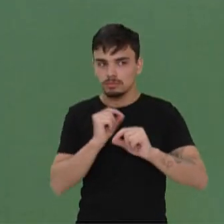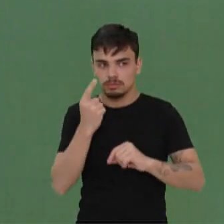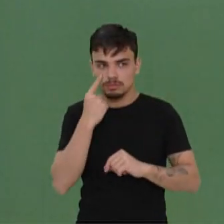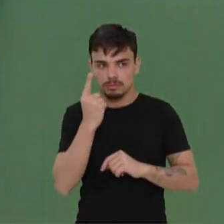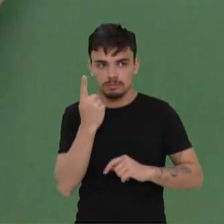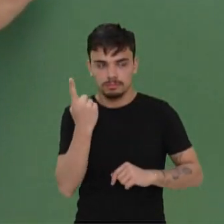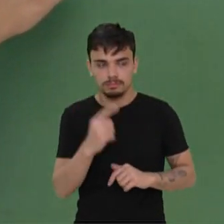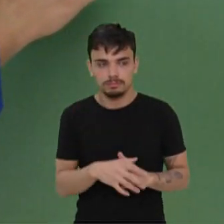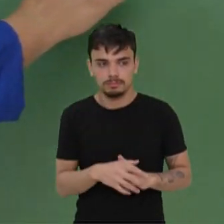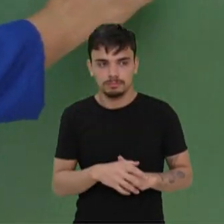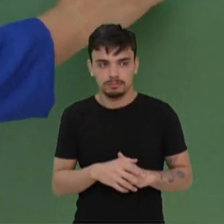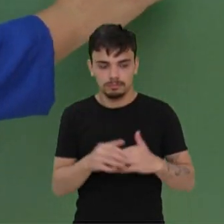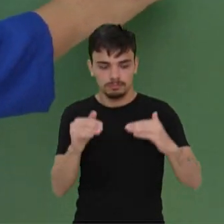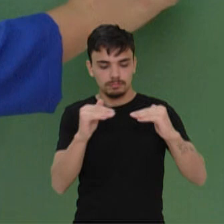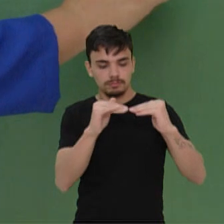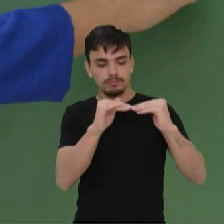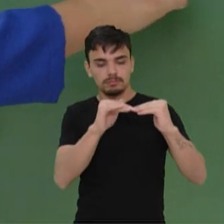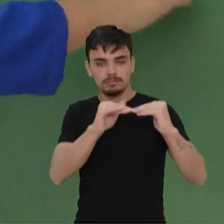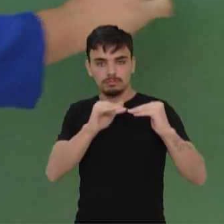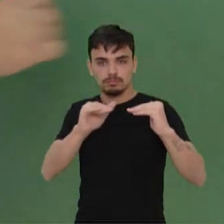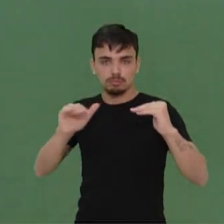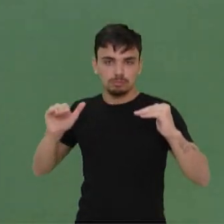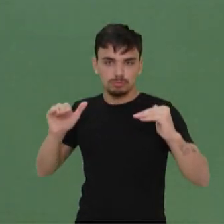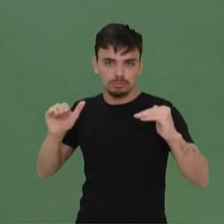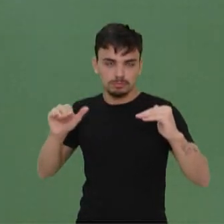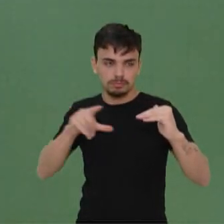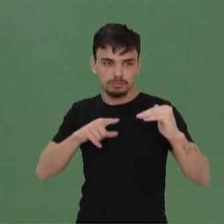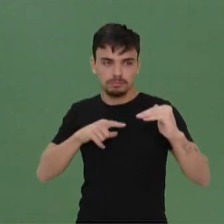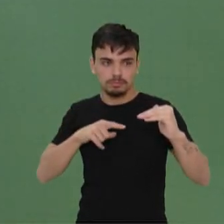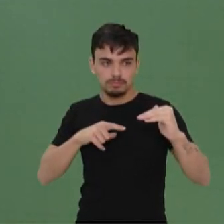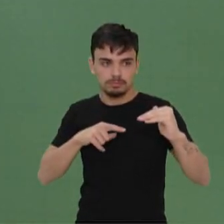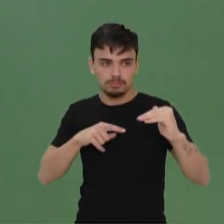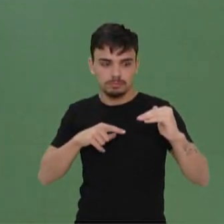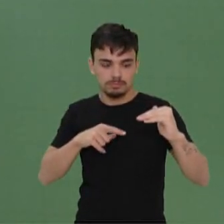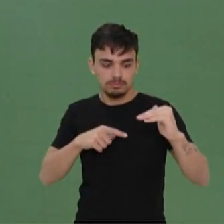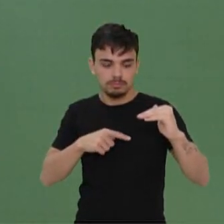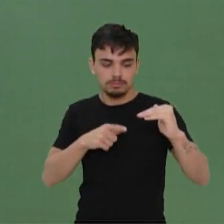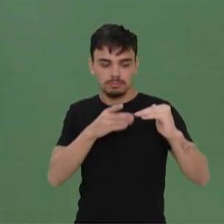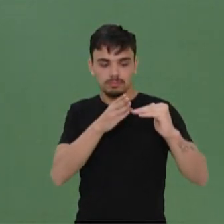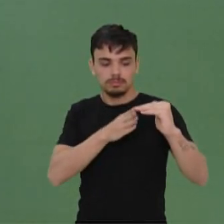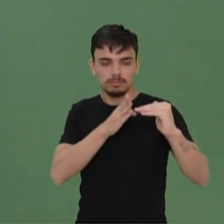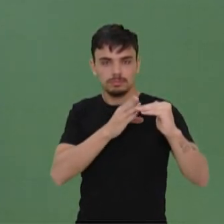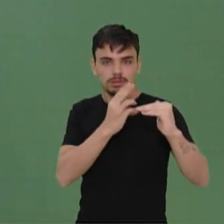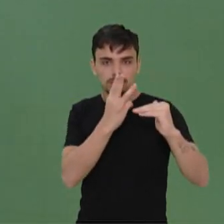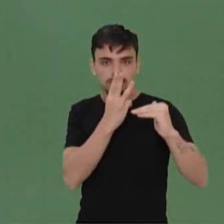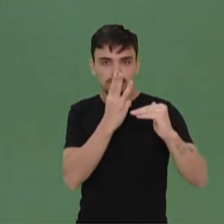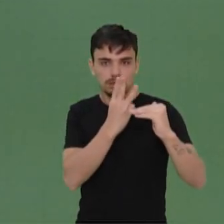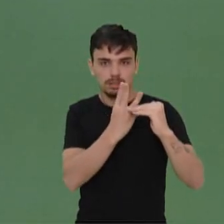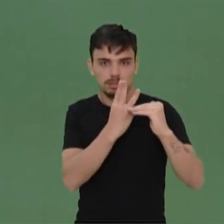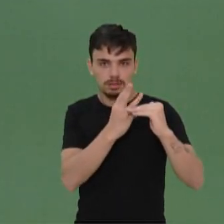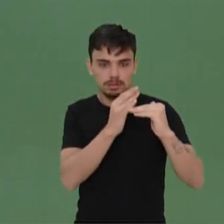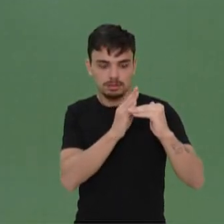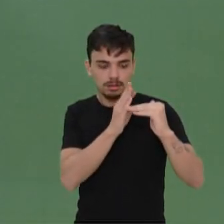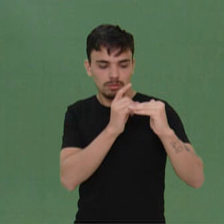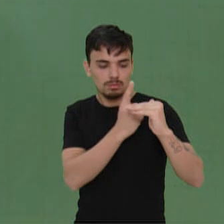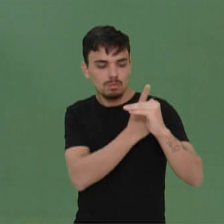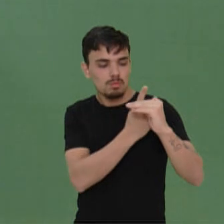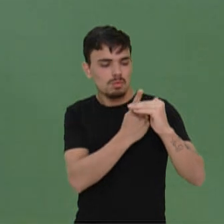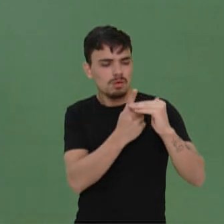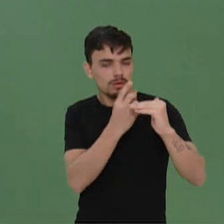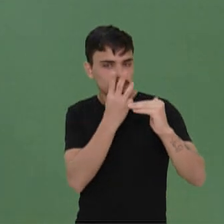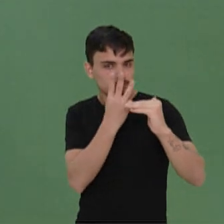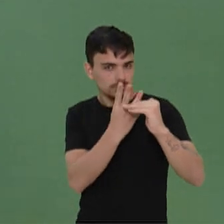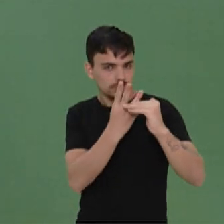x, né? Tá aqui o eixo x, eu marco aqui o 3, ó. Aqui, essa linha aqui, né, o